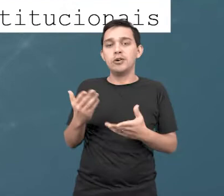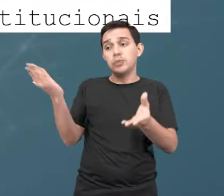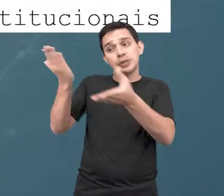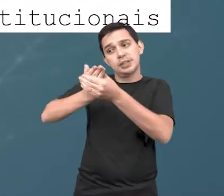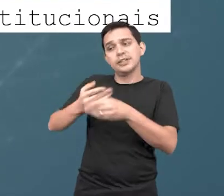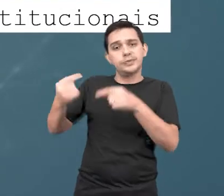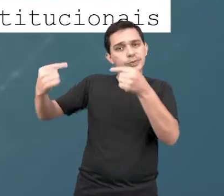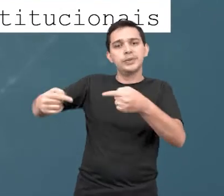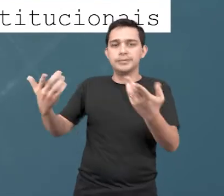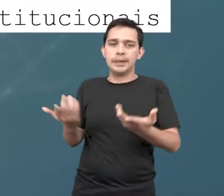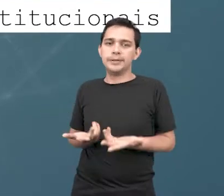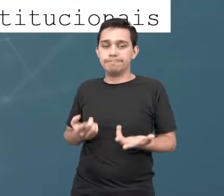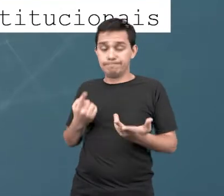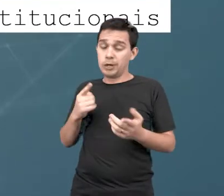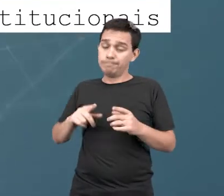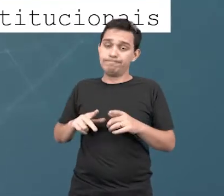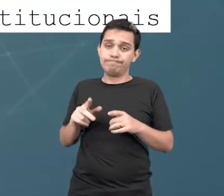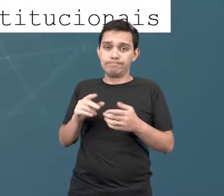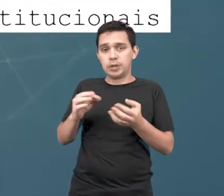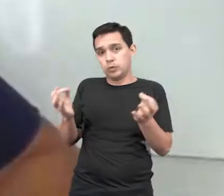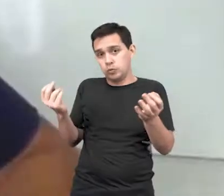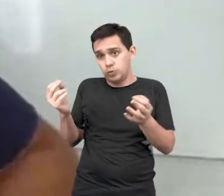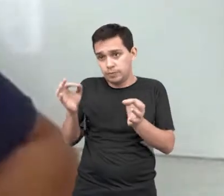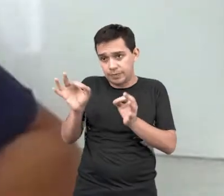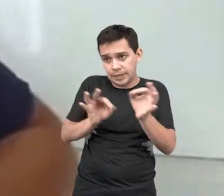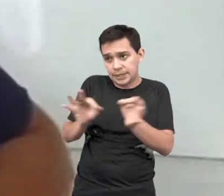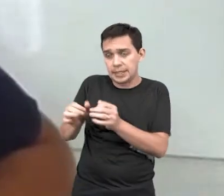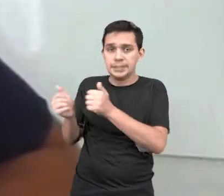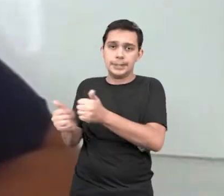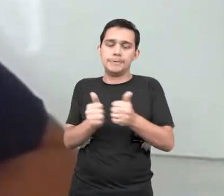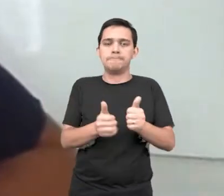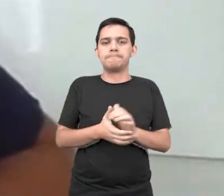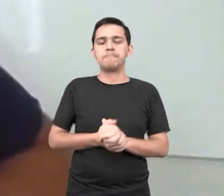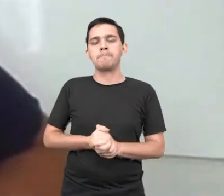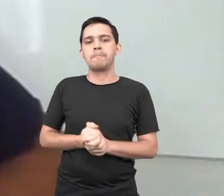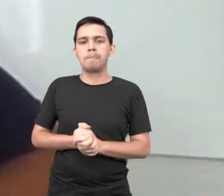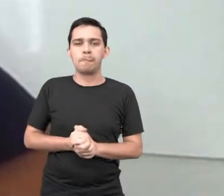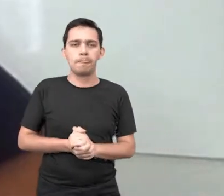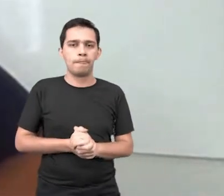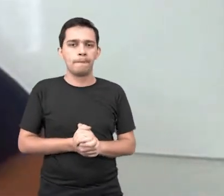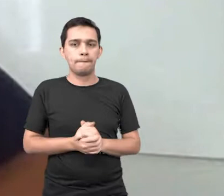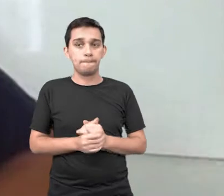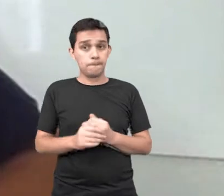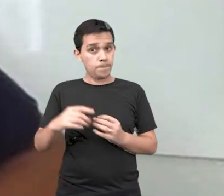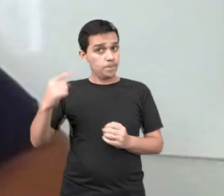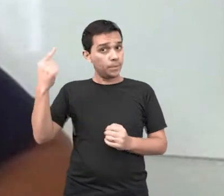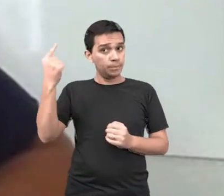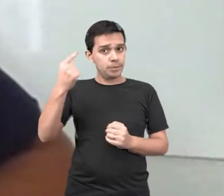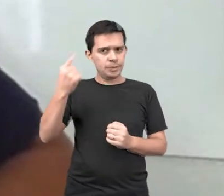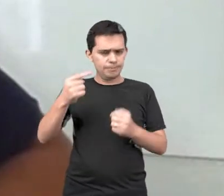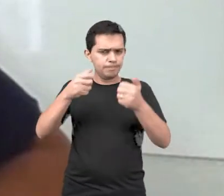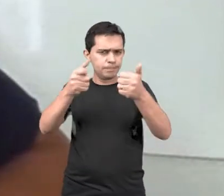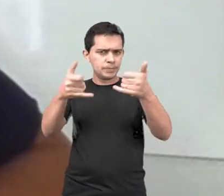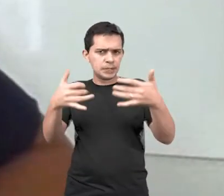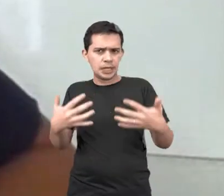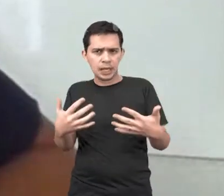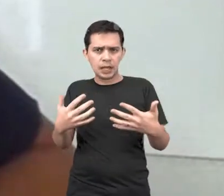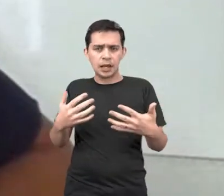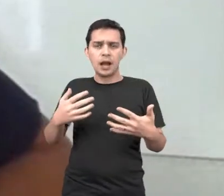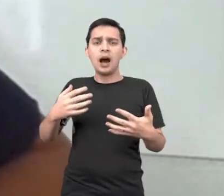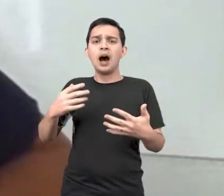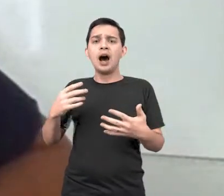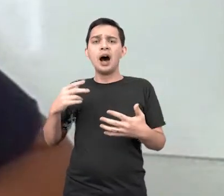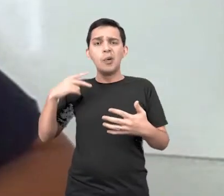que a ação foi ajuizada. Bom, num primeiro momento, essa decisão significa a possibilidade de regular financiamento